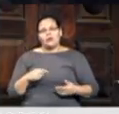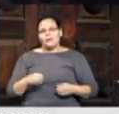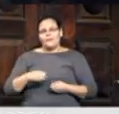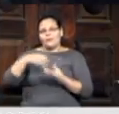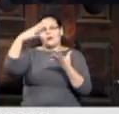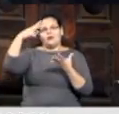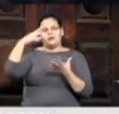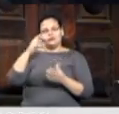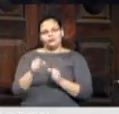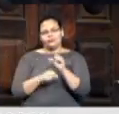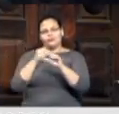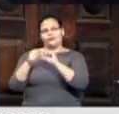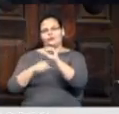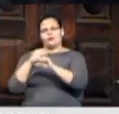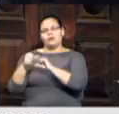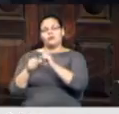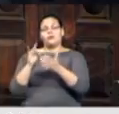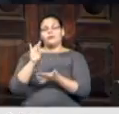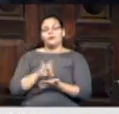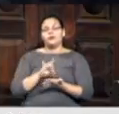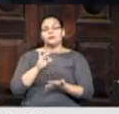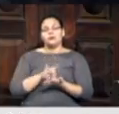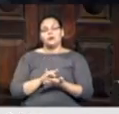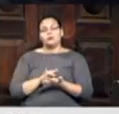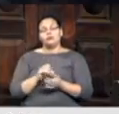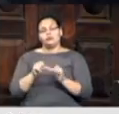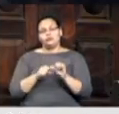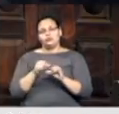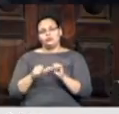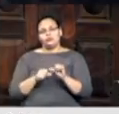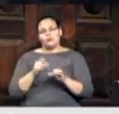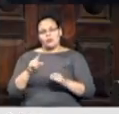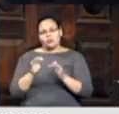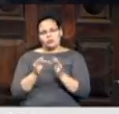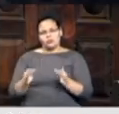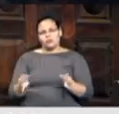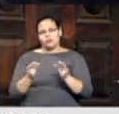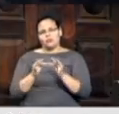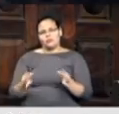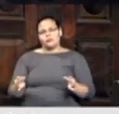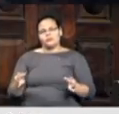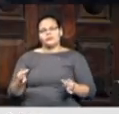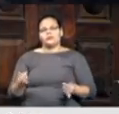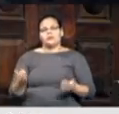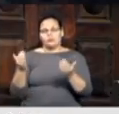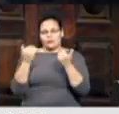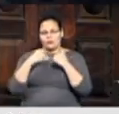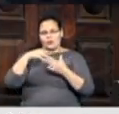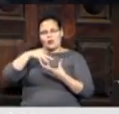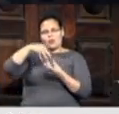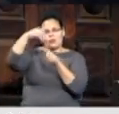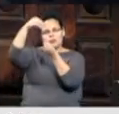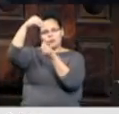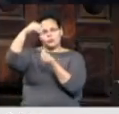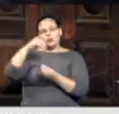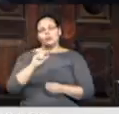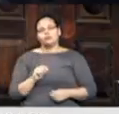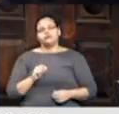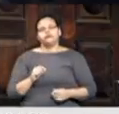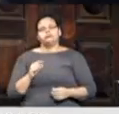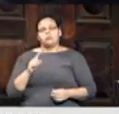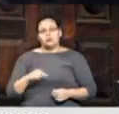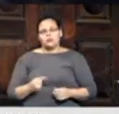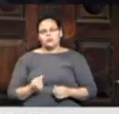se desfaz, e a verdade torna-se a mais simples na alma do cidadão. O que